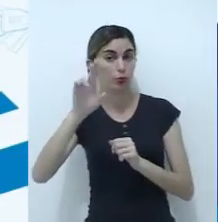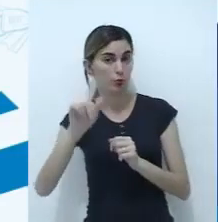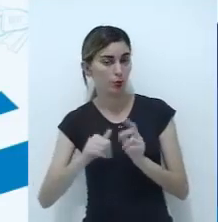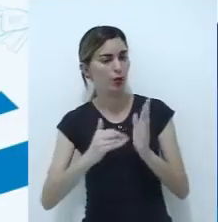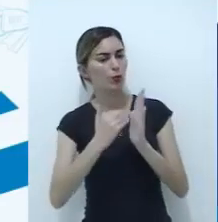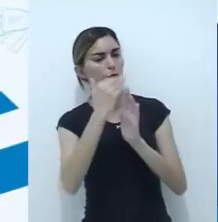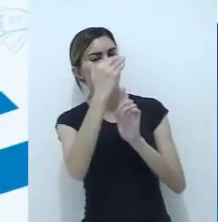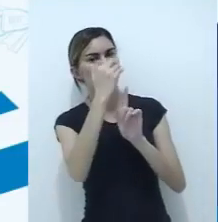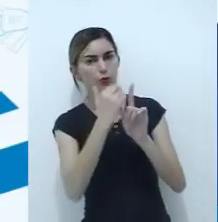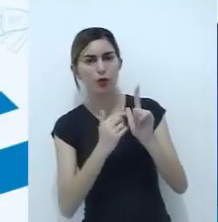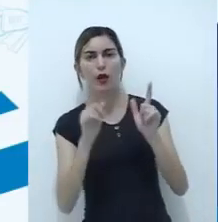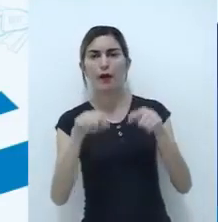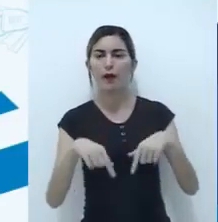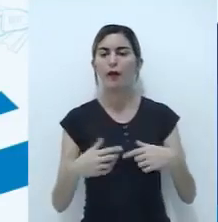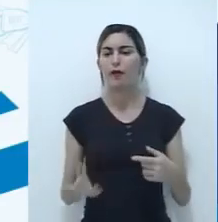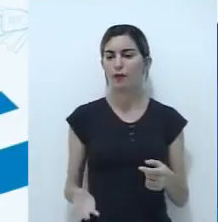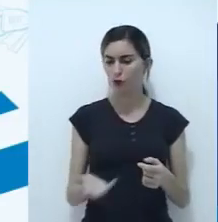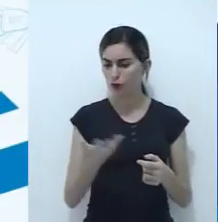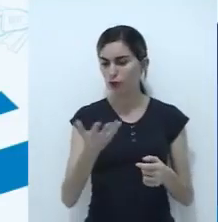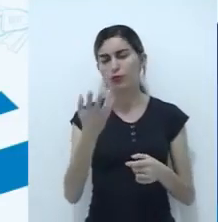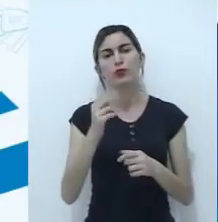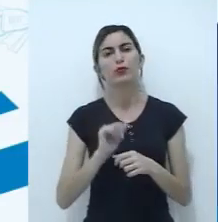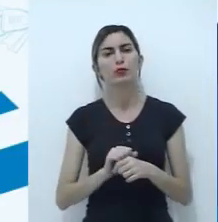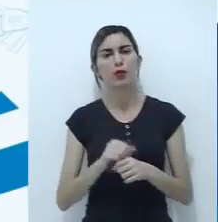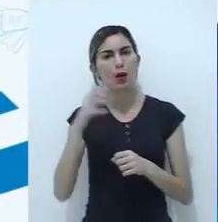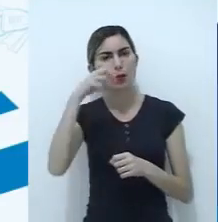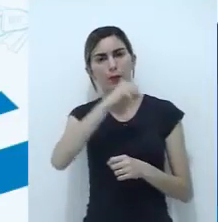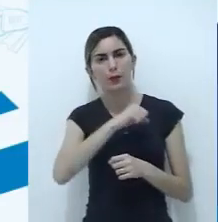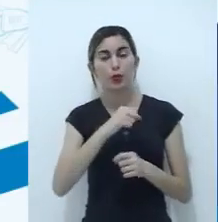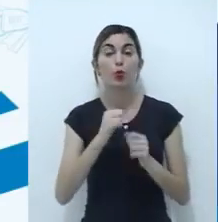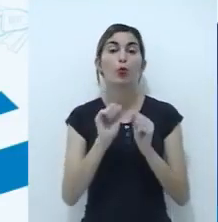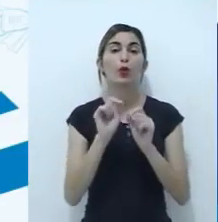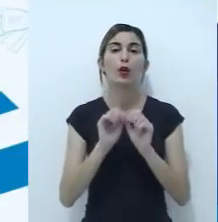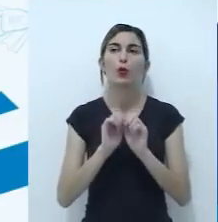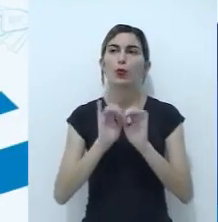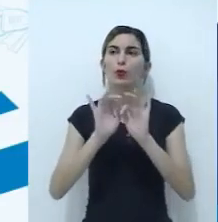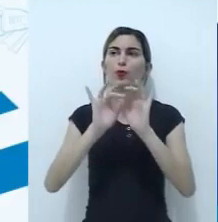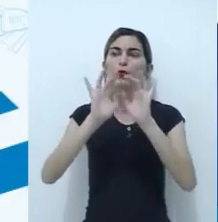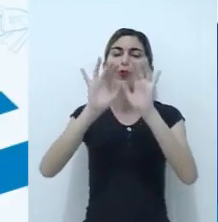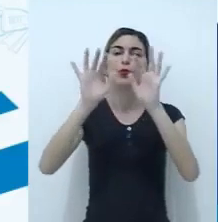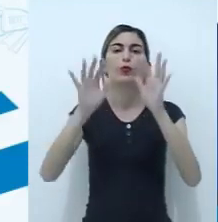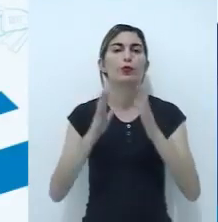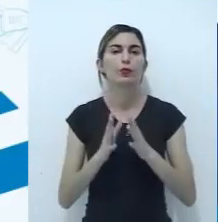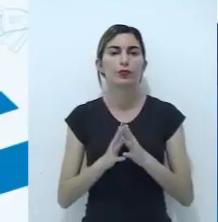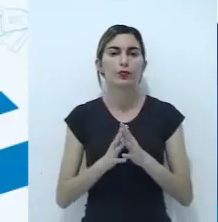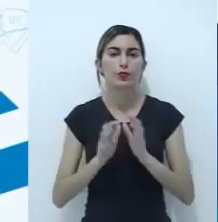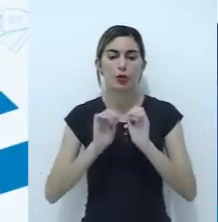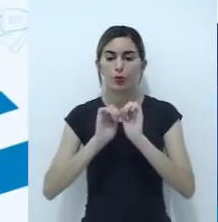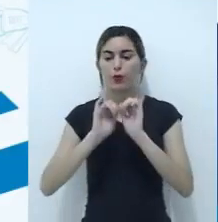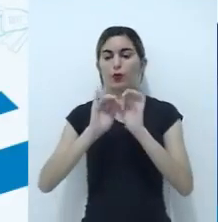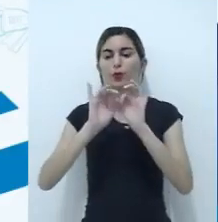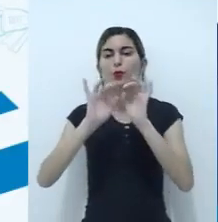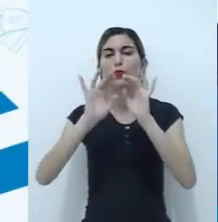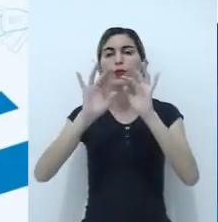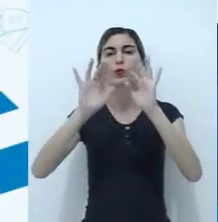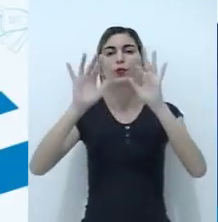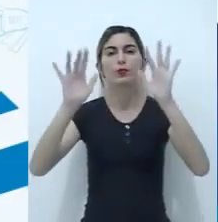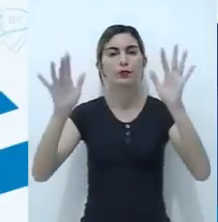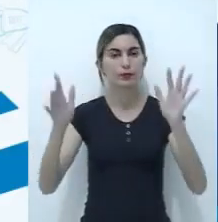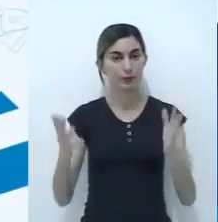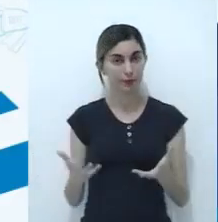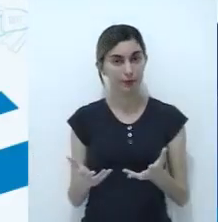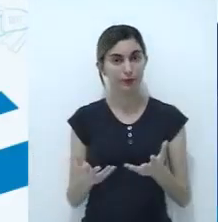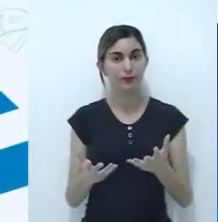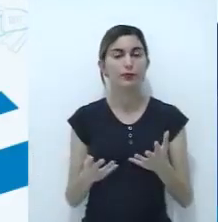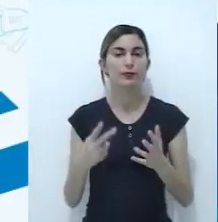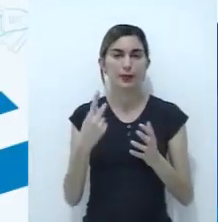vai influenciar na velocidade. Só que o que acontece? O gás, né, ele está sendo desprendido.